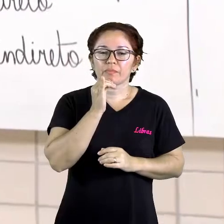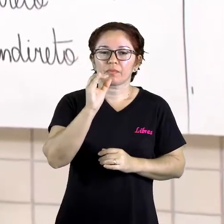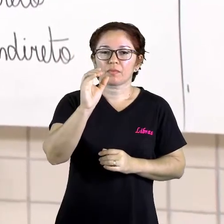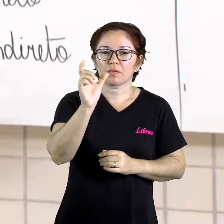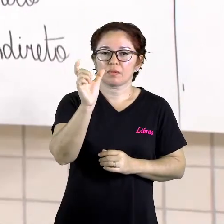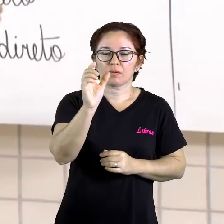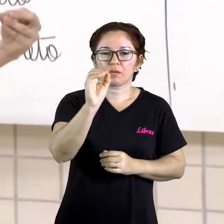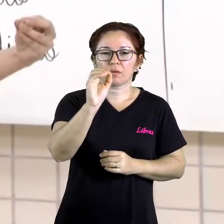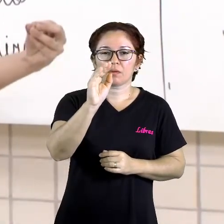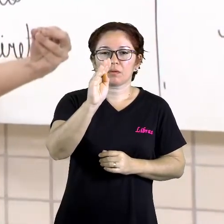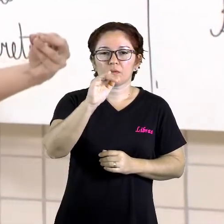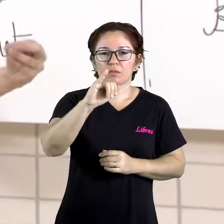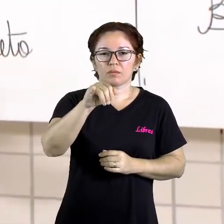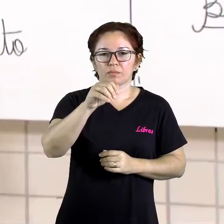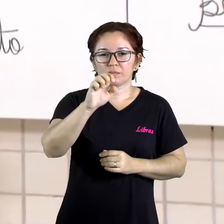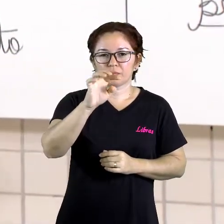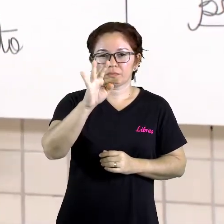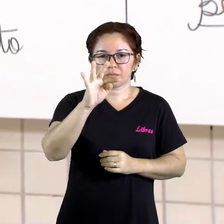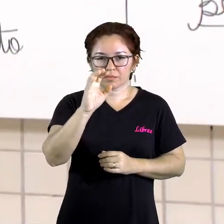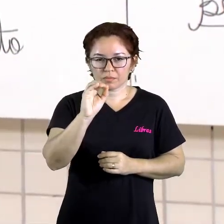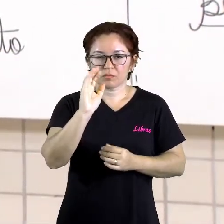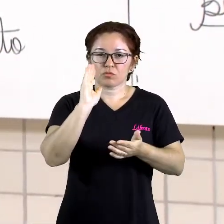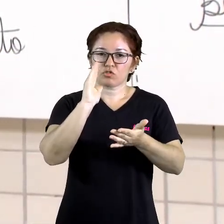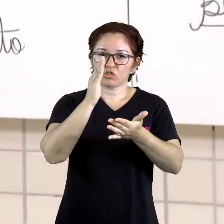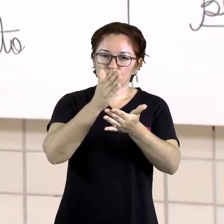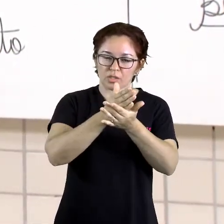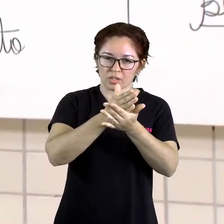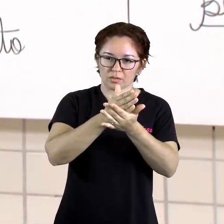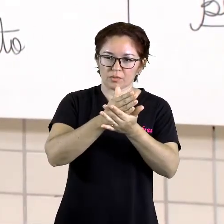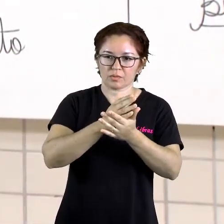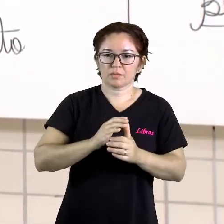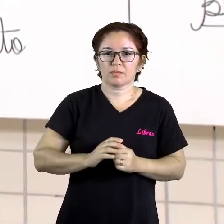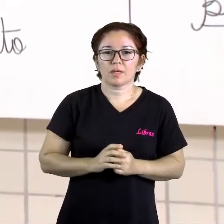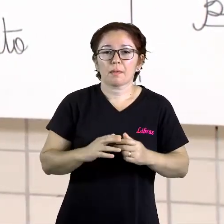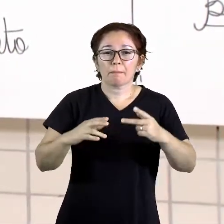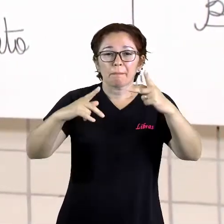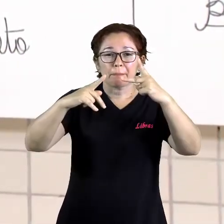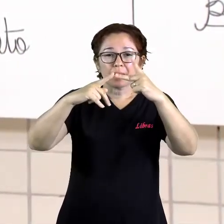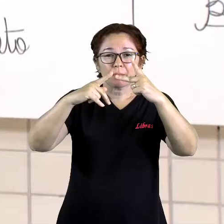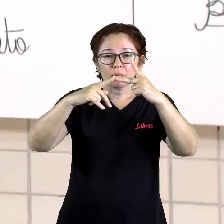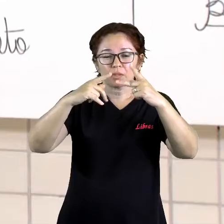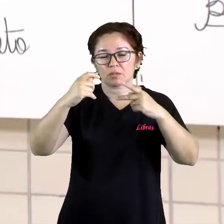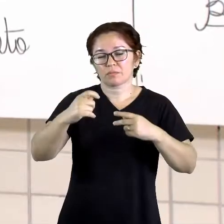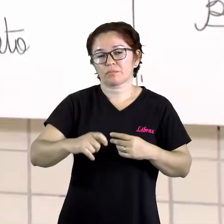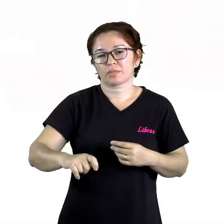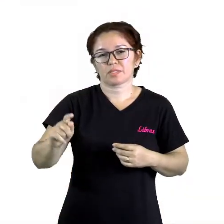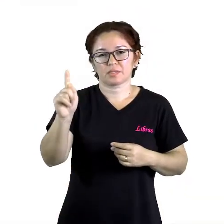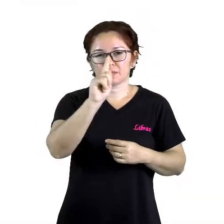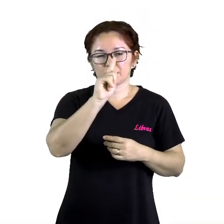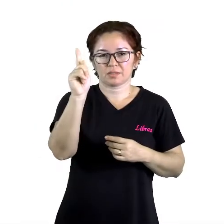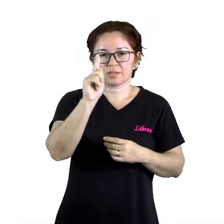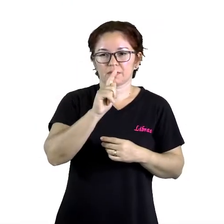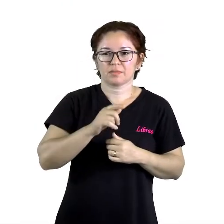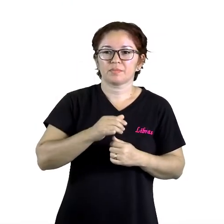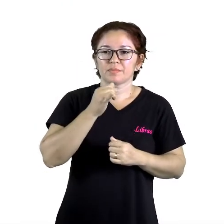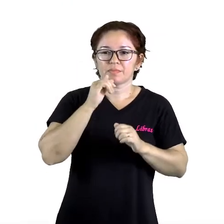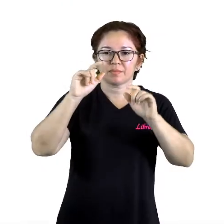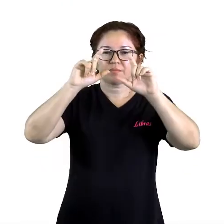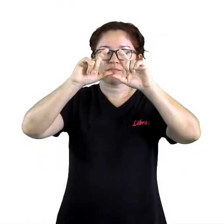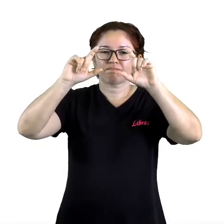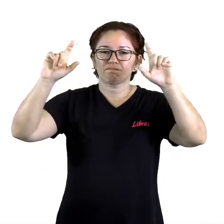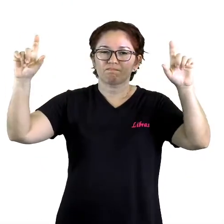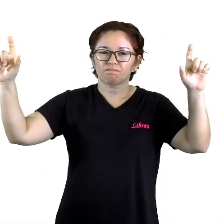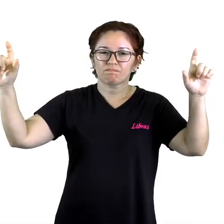do verbo transitivo direto sem auxílio de preposição. Observem aí no exemplo. A nostalgia invadiu